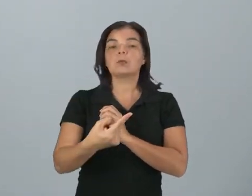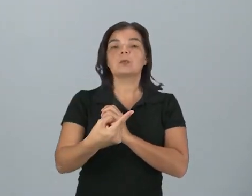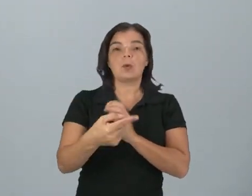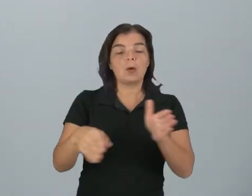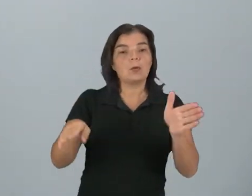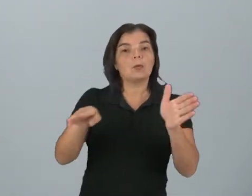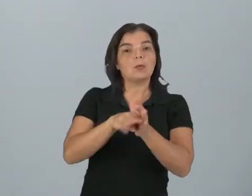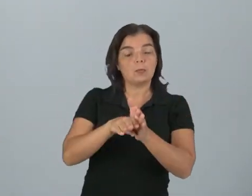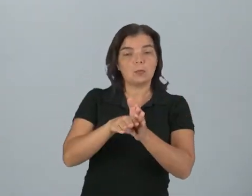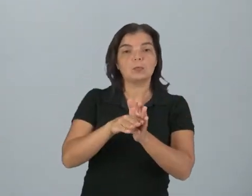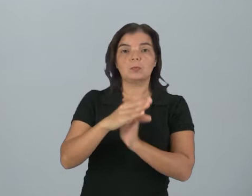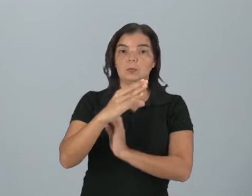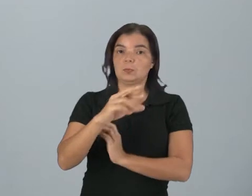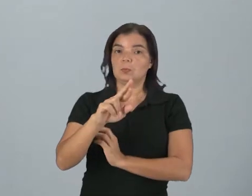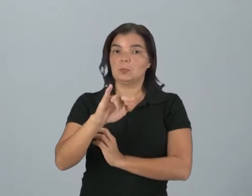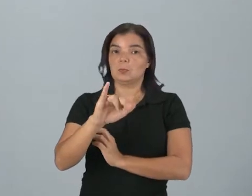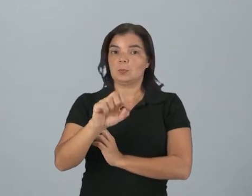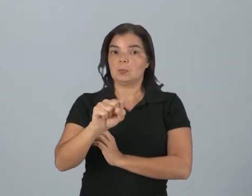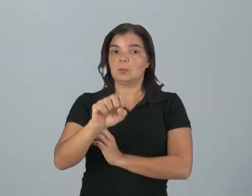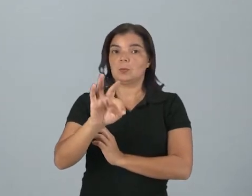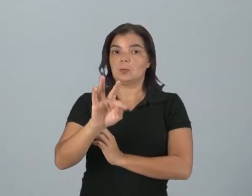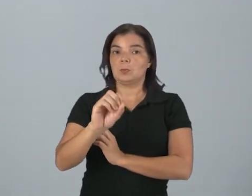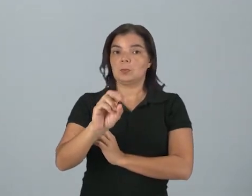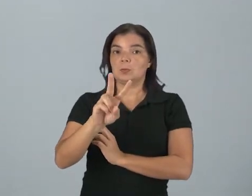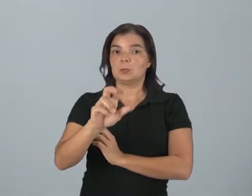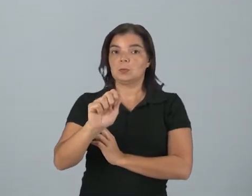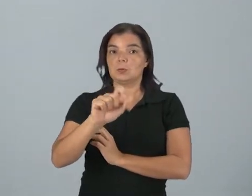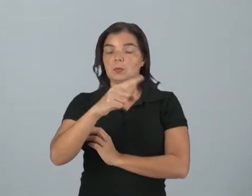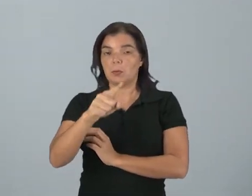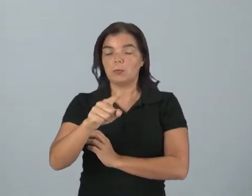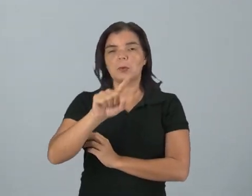após a chegada de Cristóvão Colombo, que é no ano de